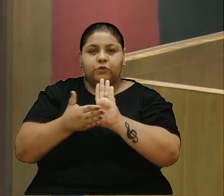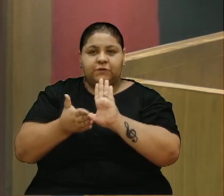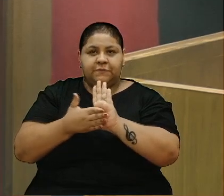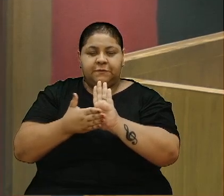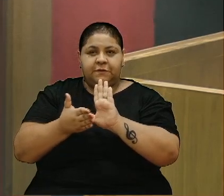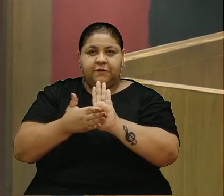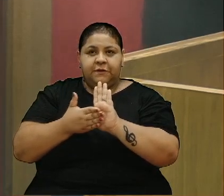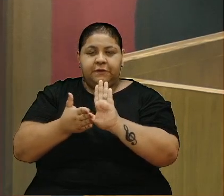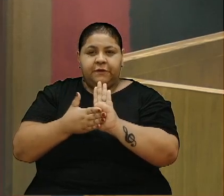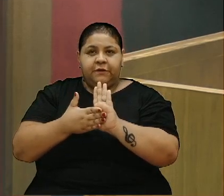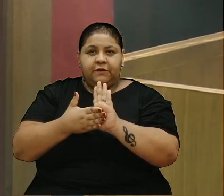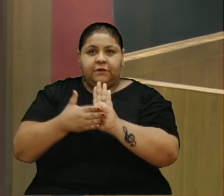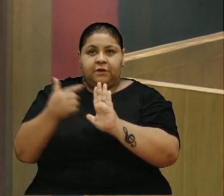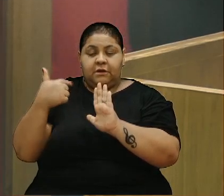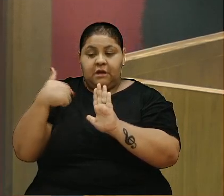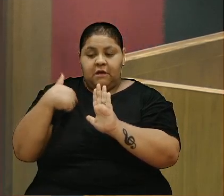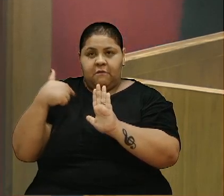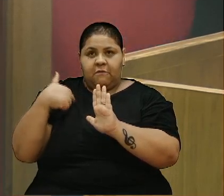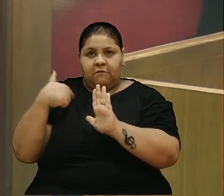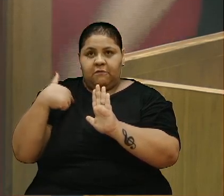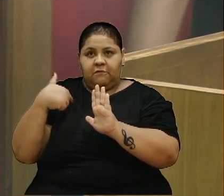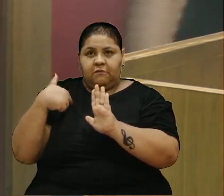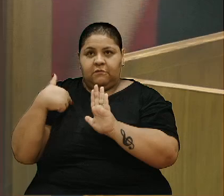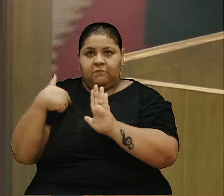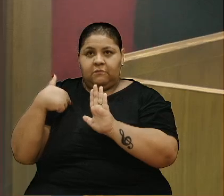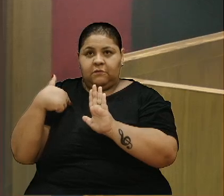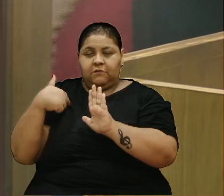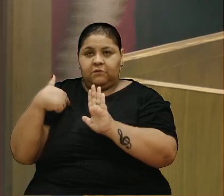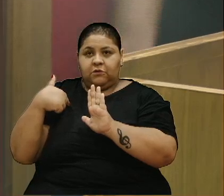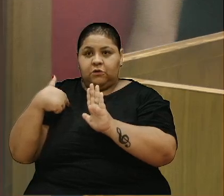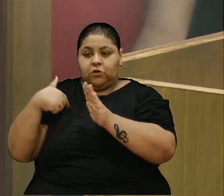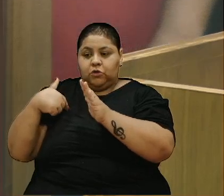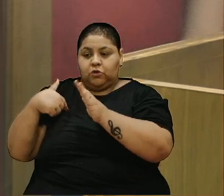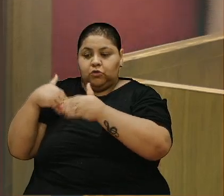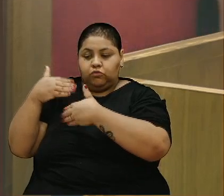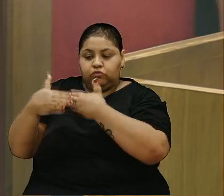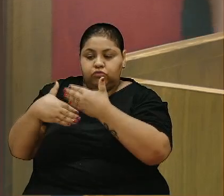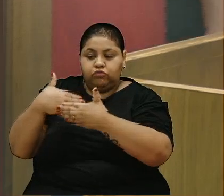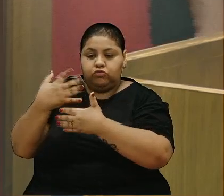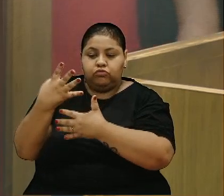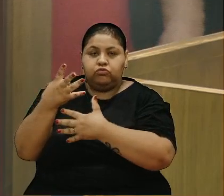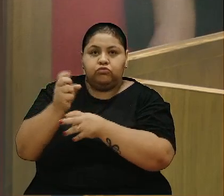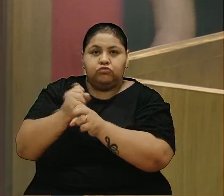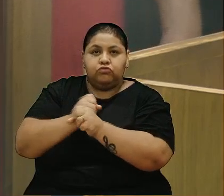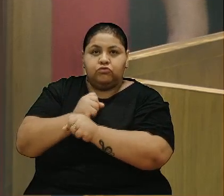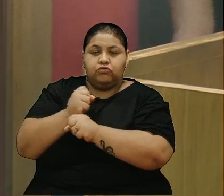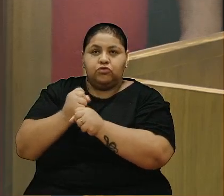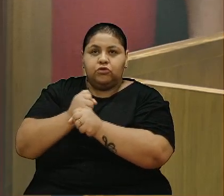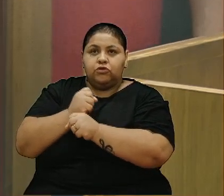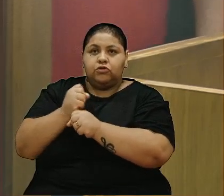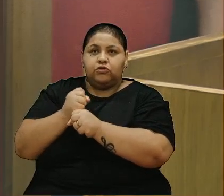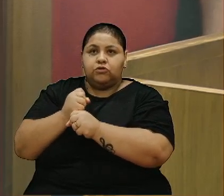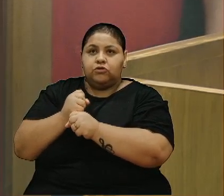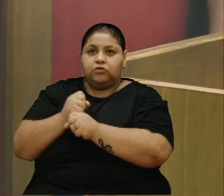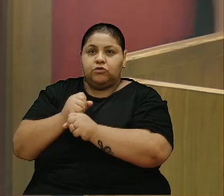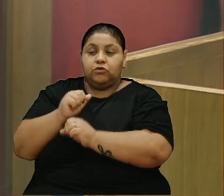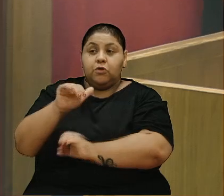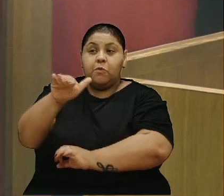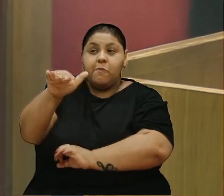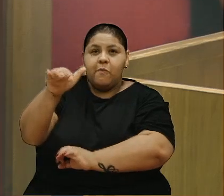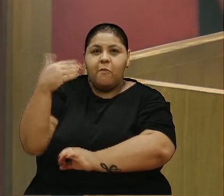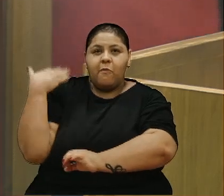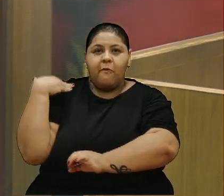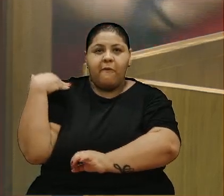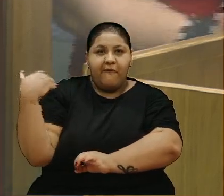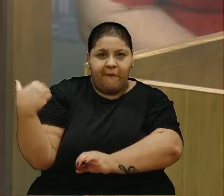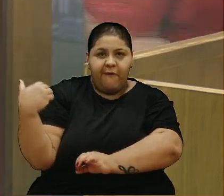qual vou caminhar nesses 4 anos, pelo convite que o prefeito Adiló